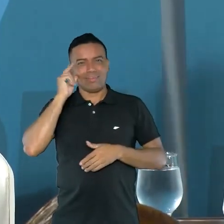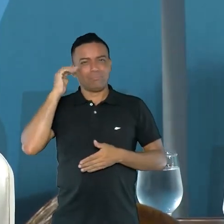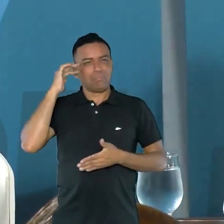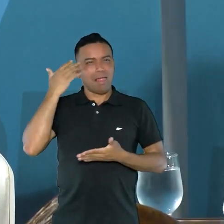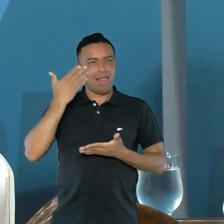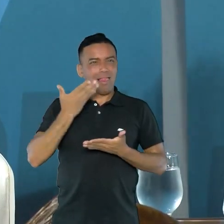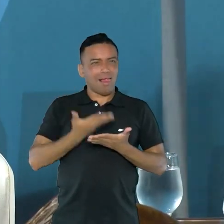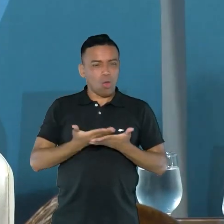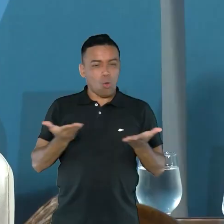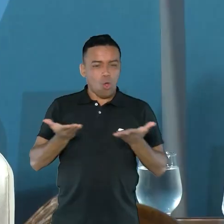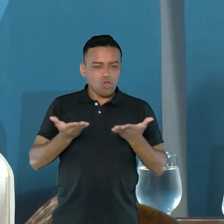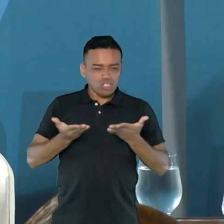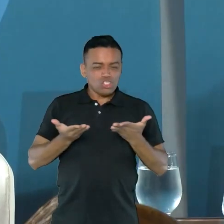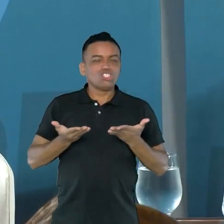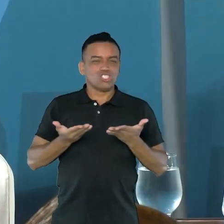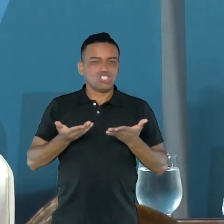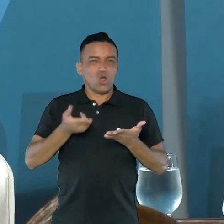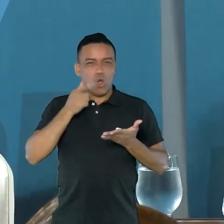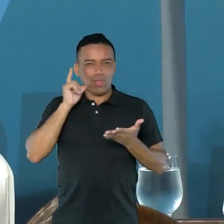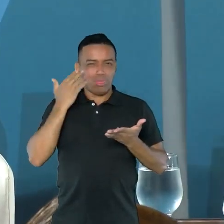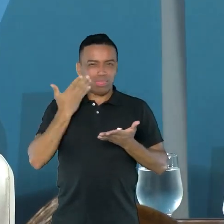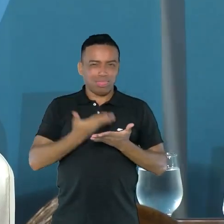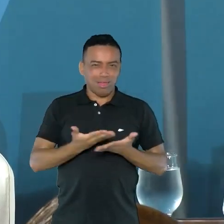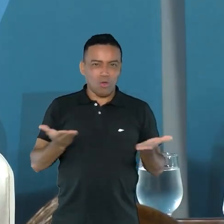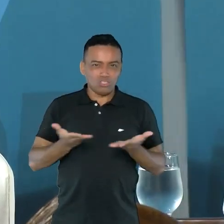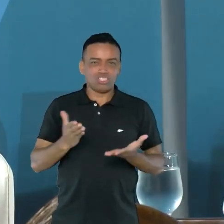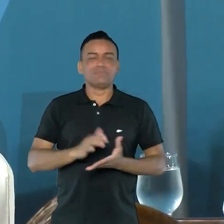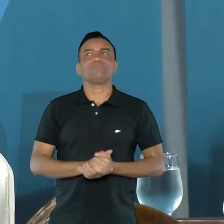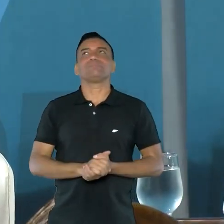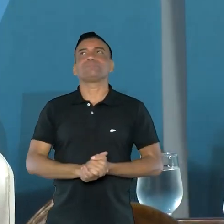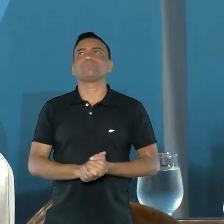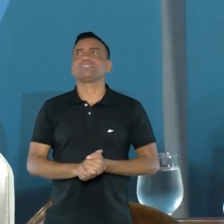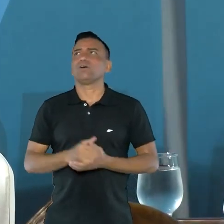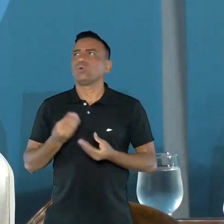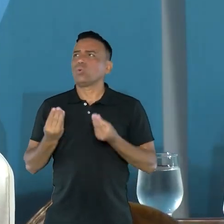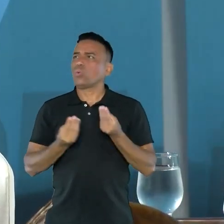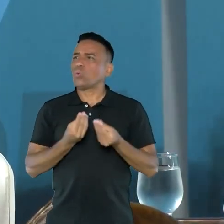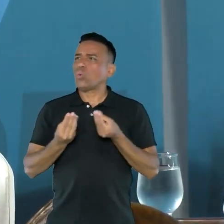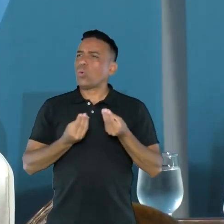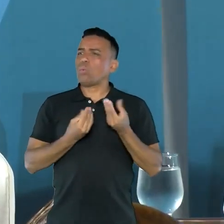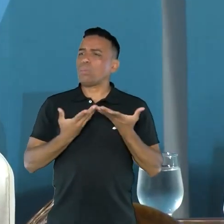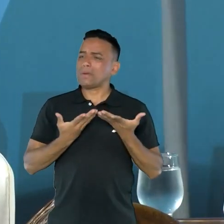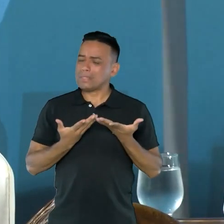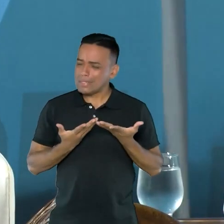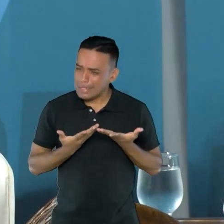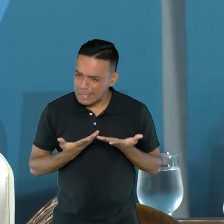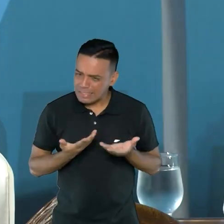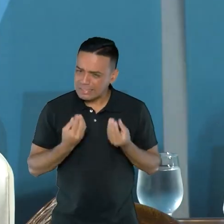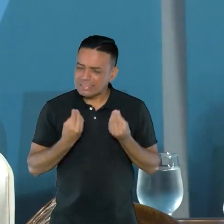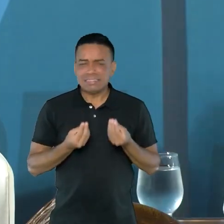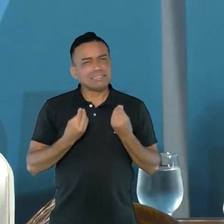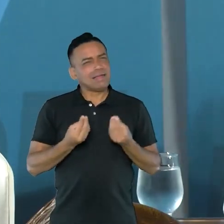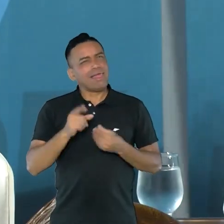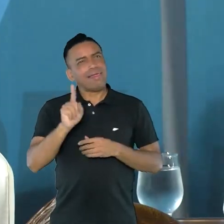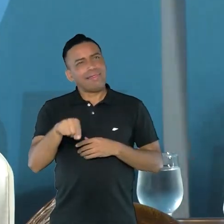é como a gente poderia,